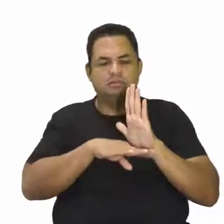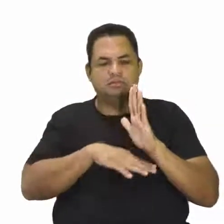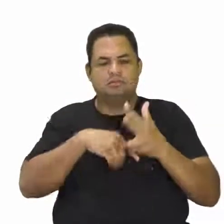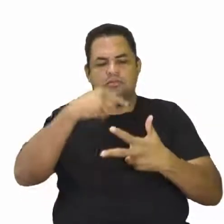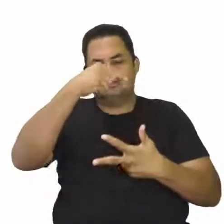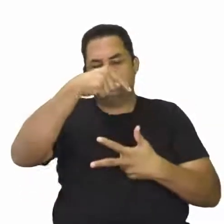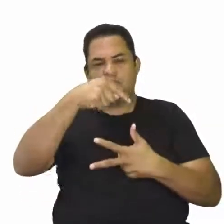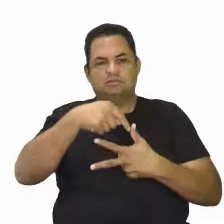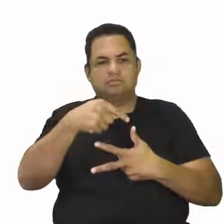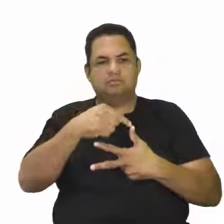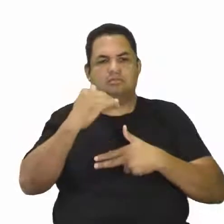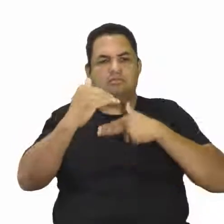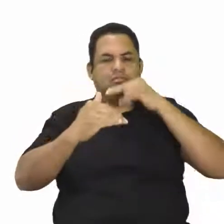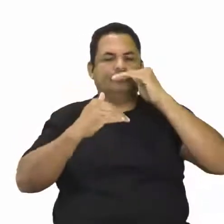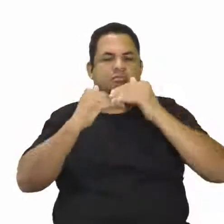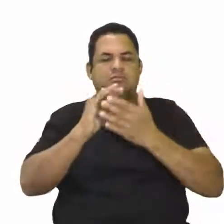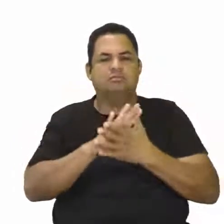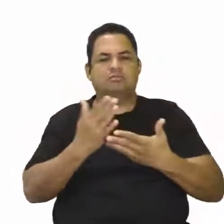elas?